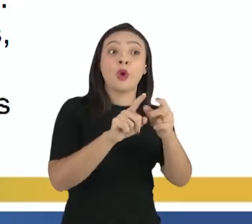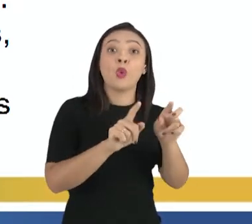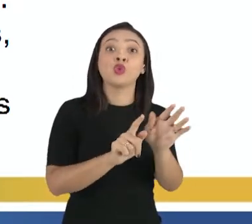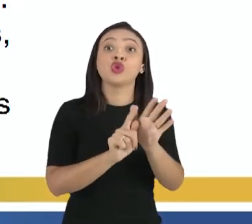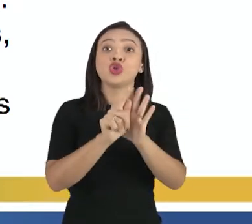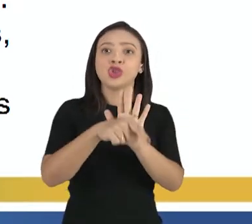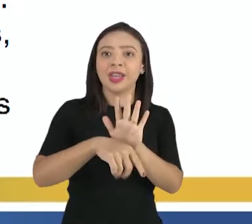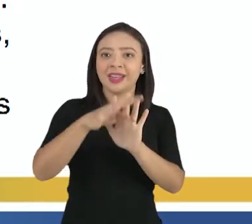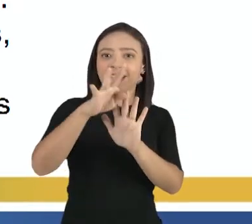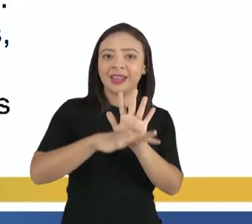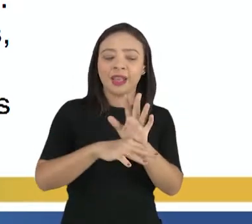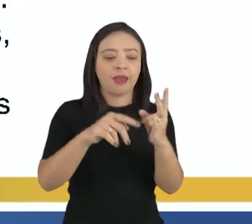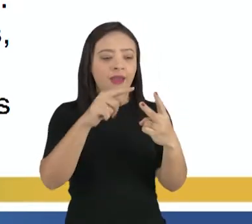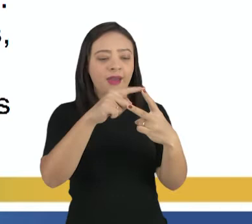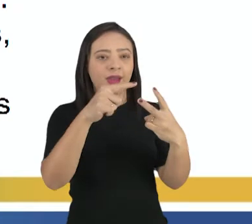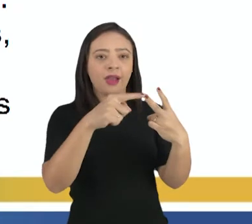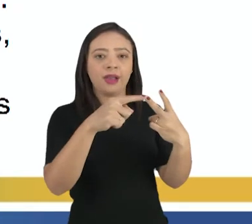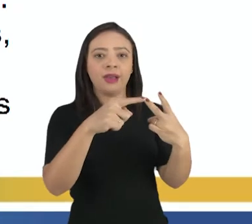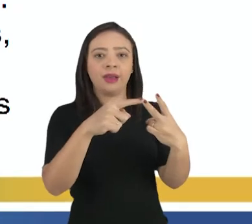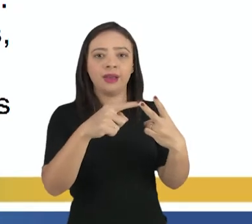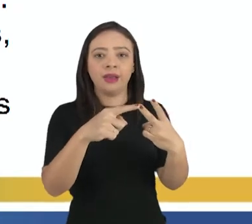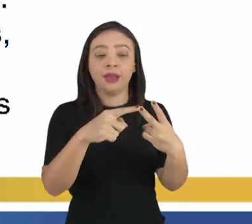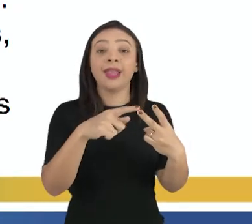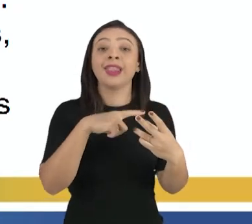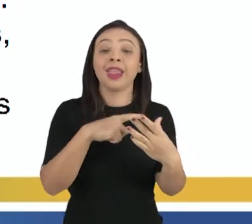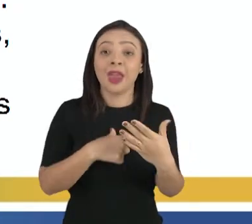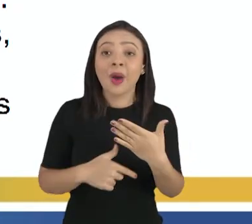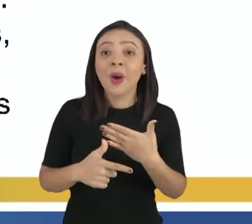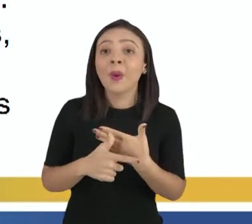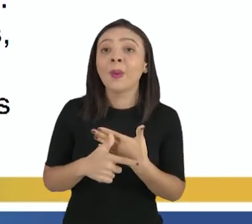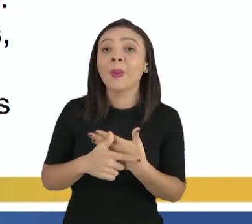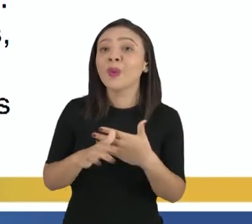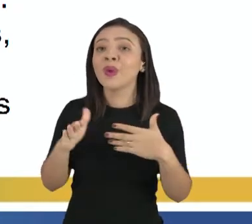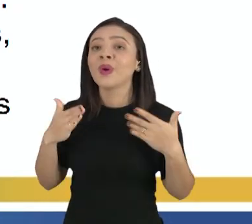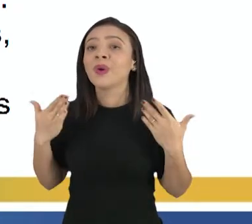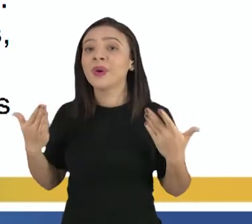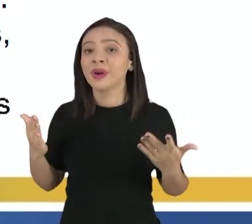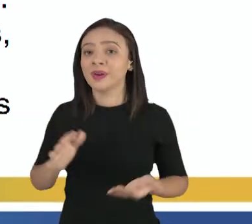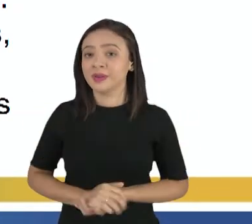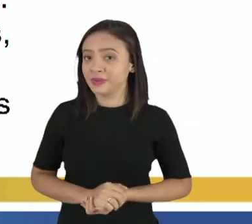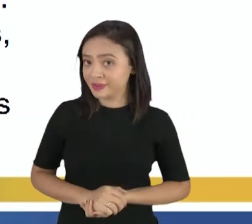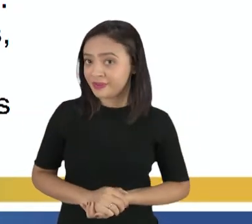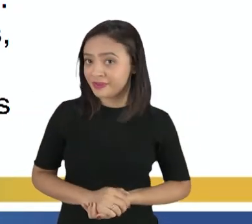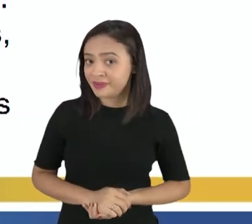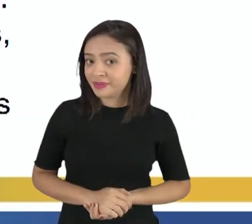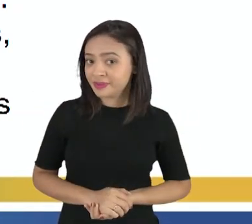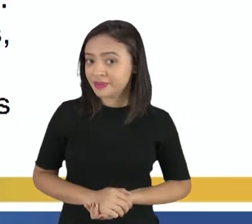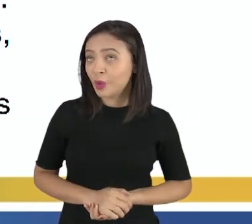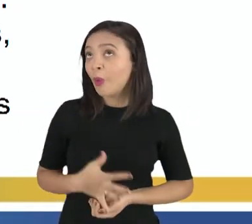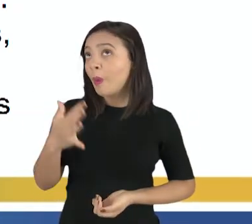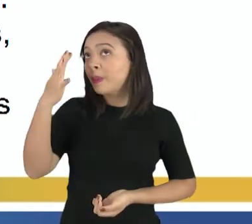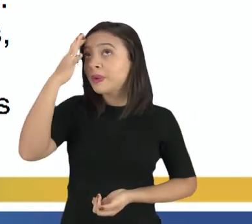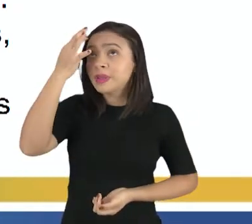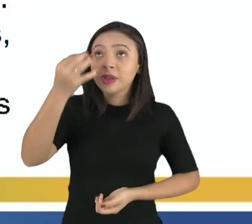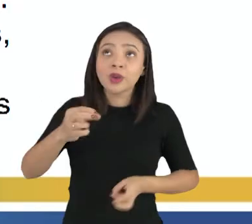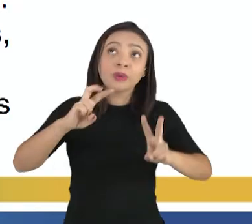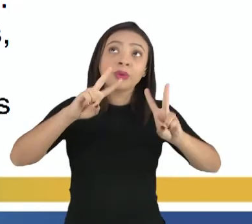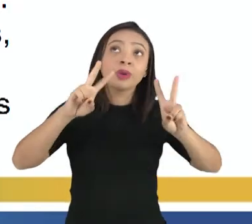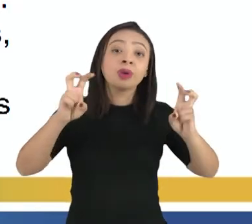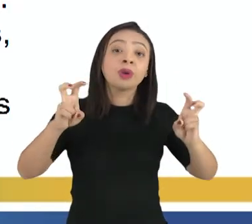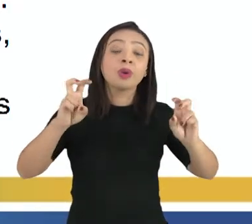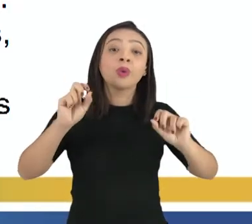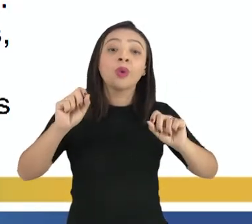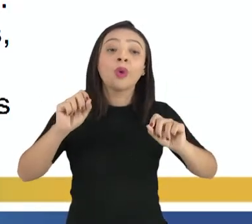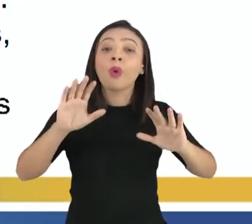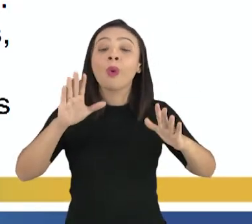Não é por nada existe uma função Qual a função entender Qual o objetivo daquele